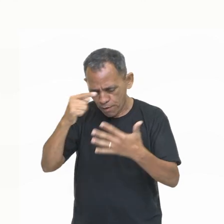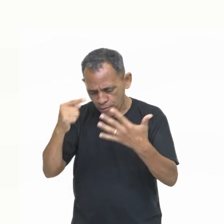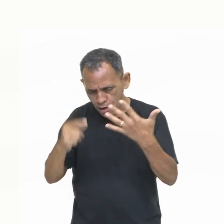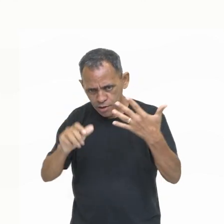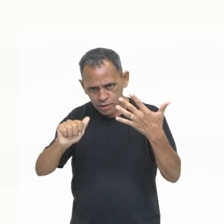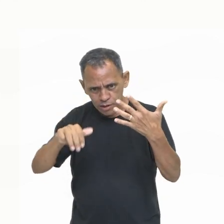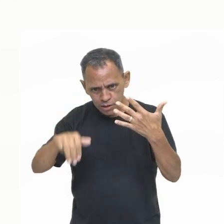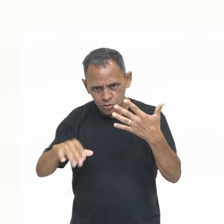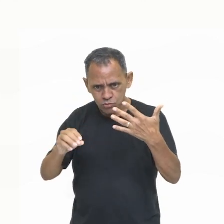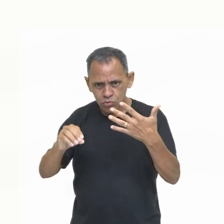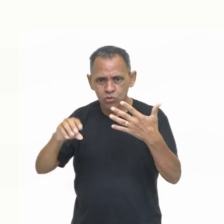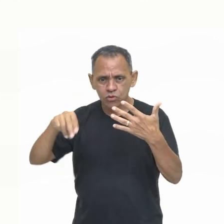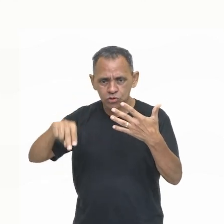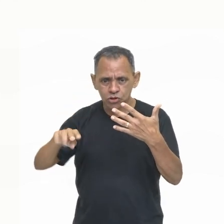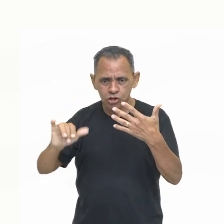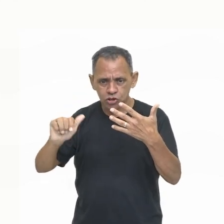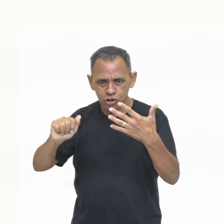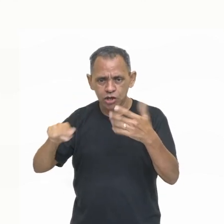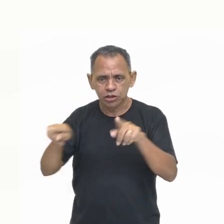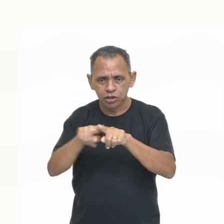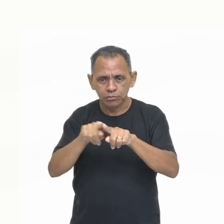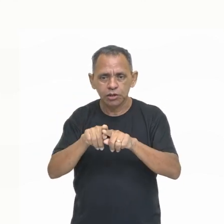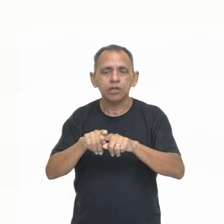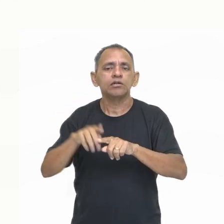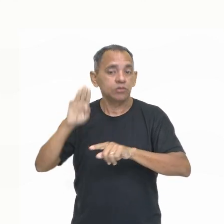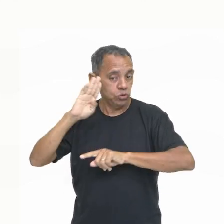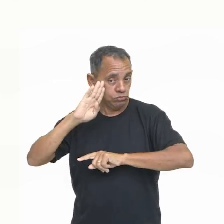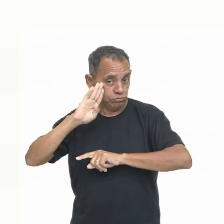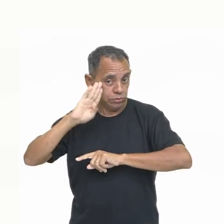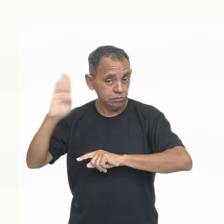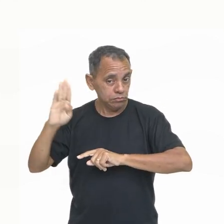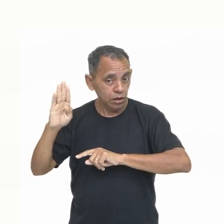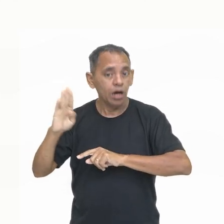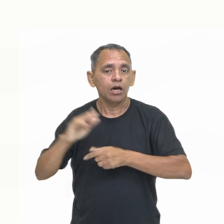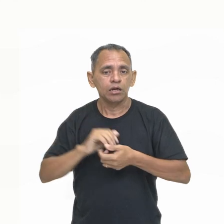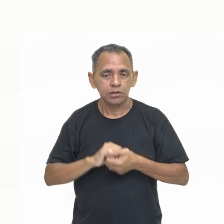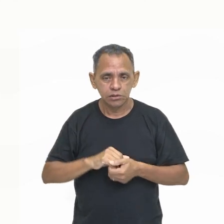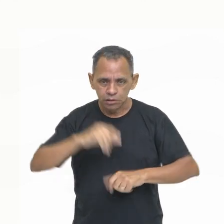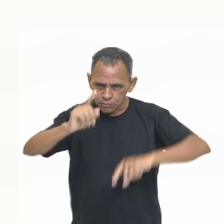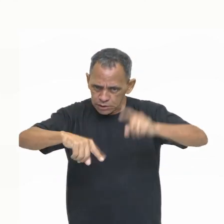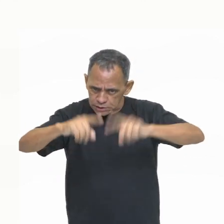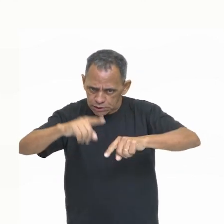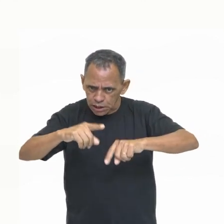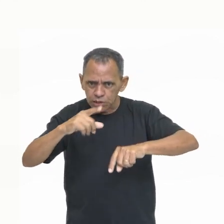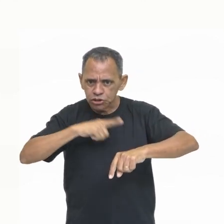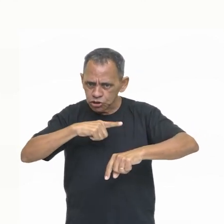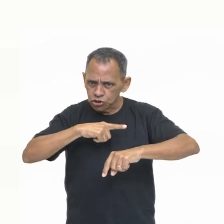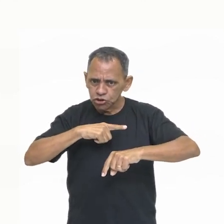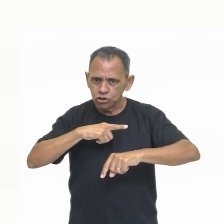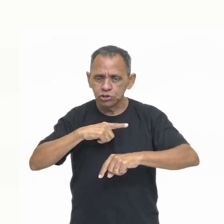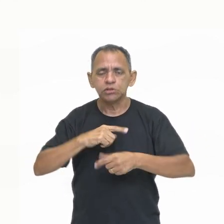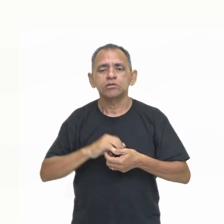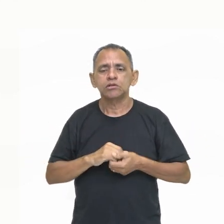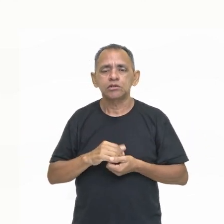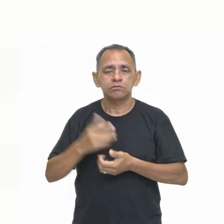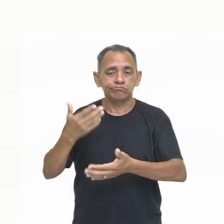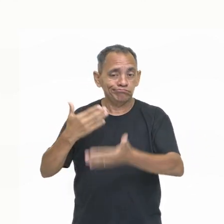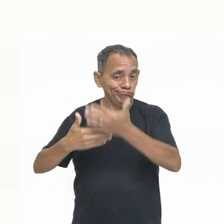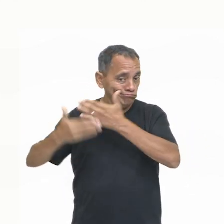né? Tinham outros, mas aqui a gente fala dos principais. Nessa atmosfera primitiva, nós também tínhamos